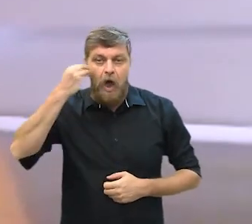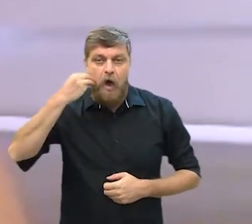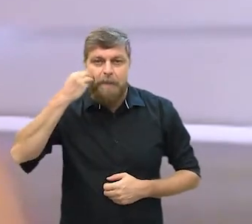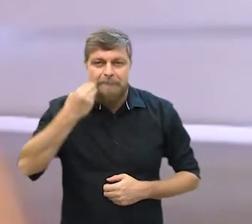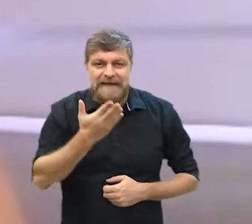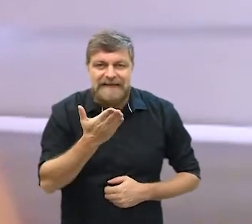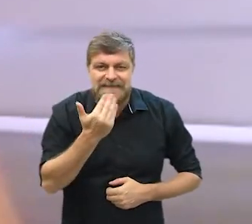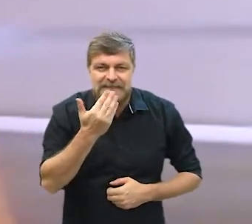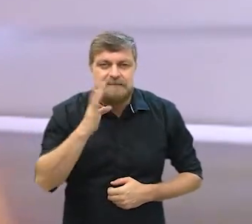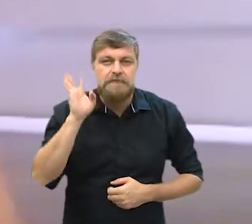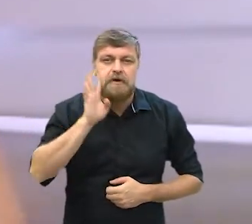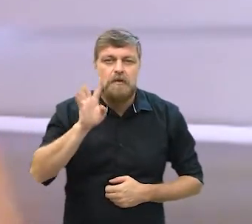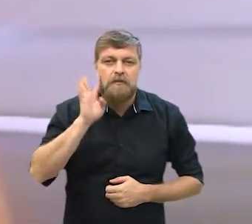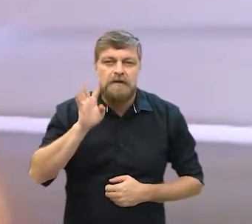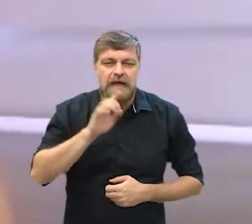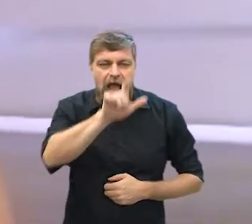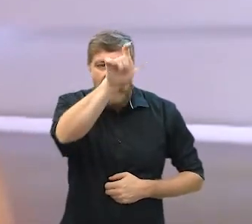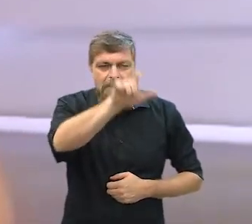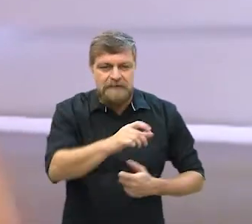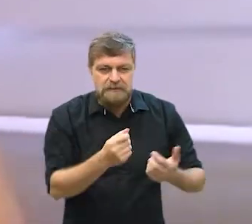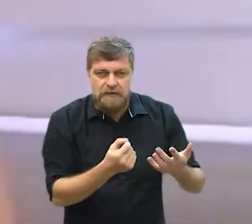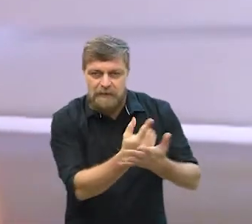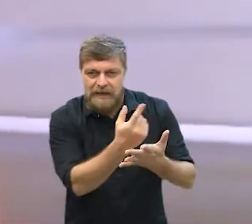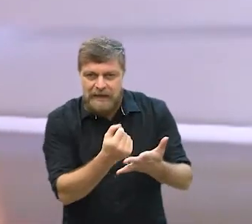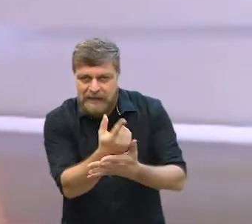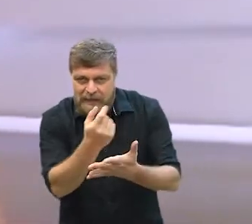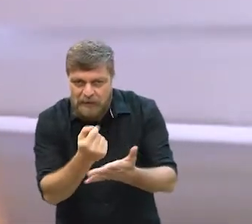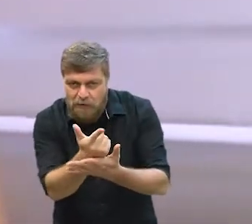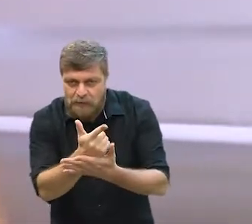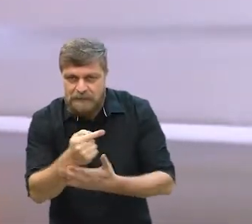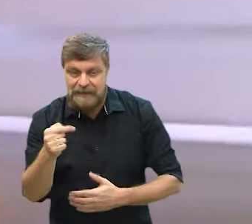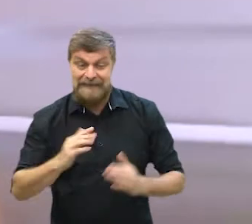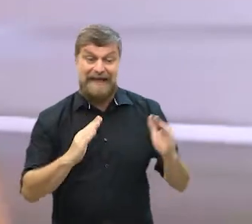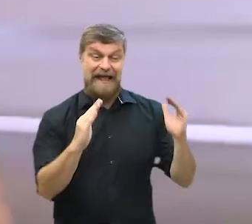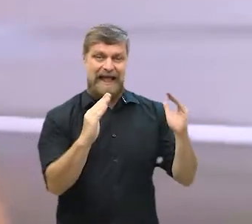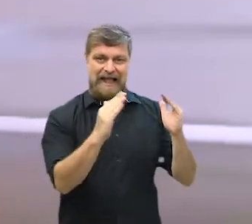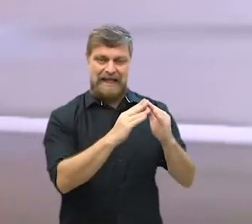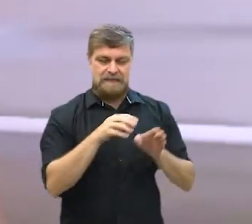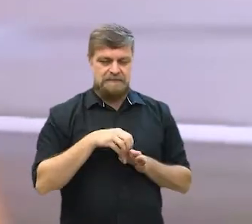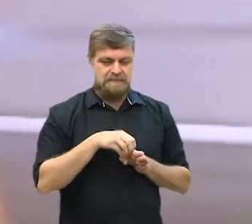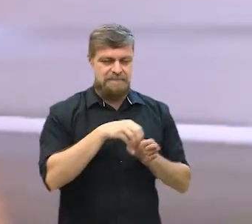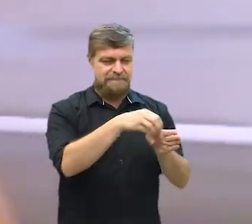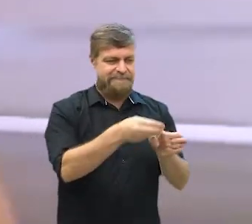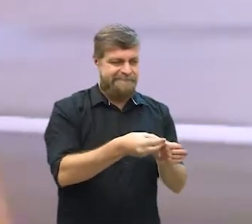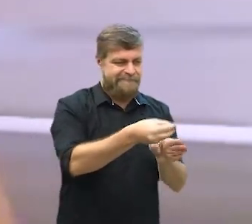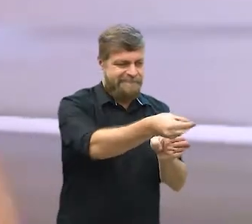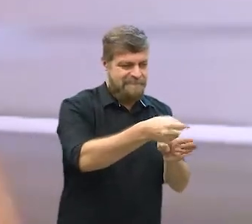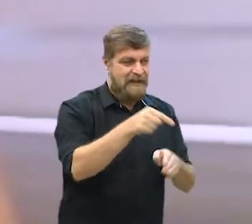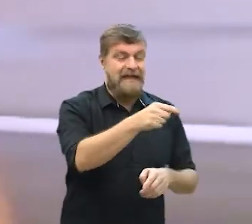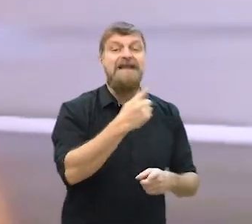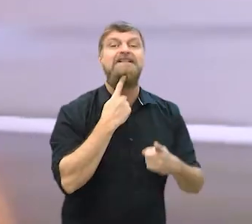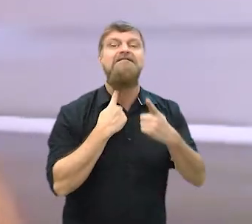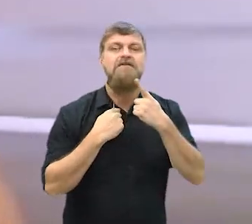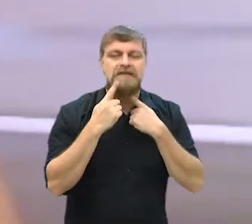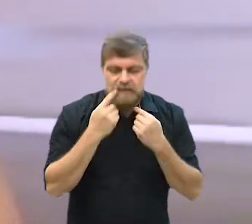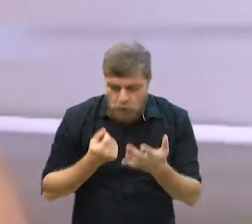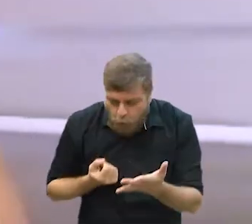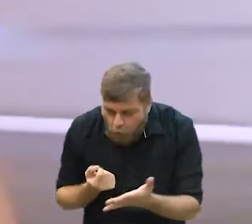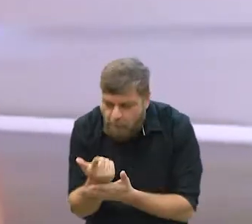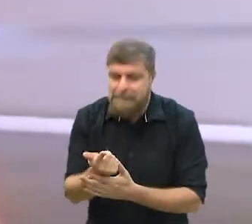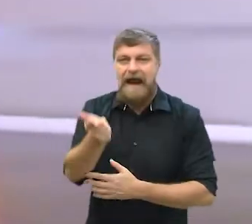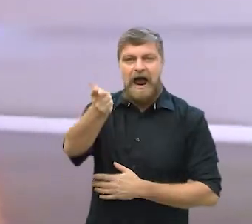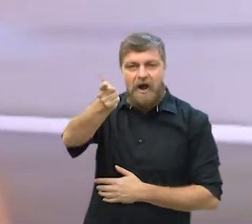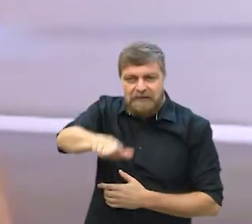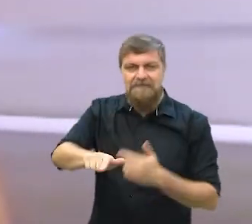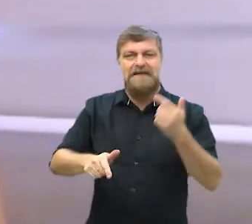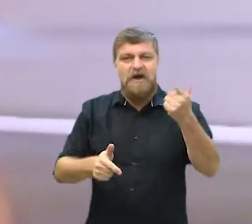uma experiência muito bacana para os clientes, para os usuários em casa, que os fidelizassem, que os fizessem fazer